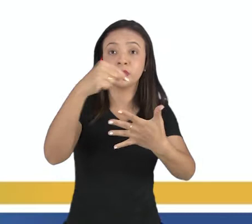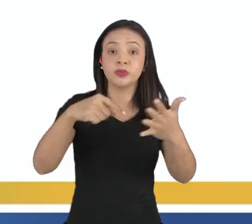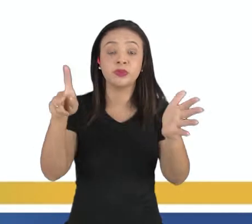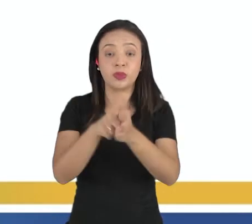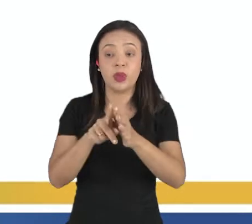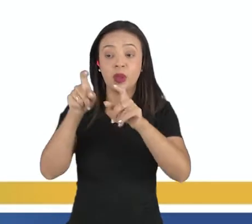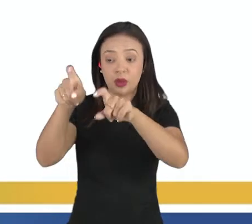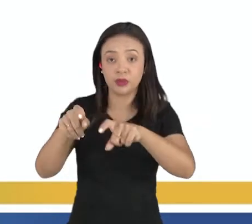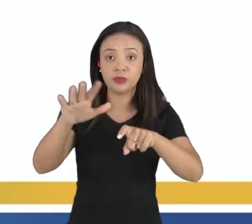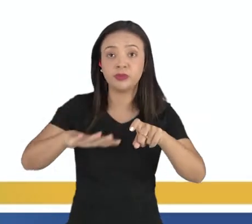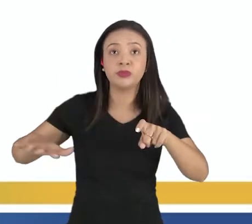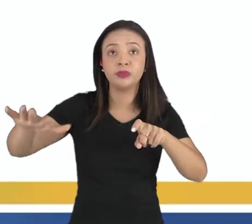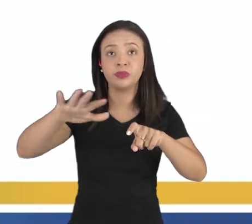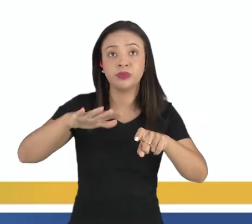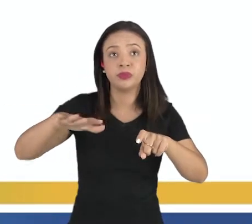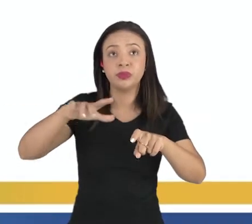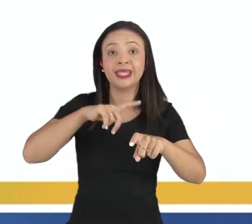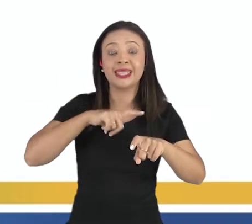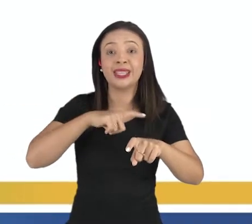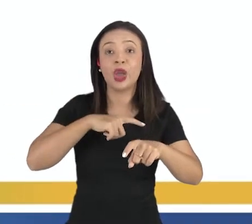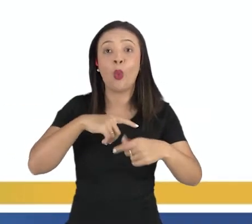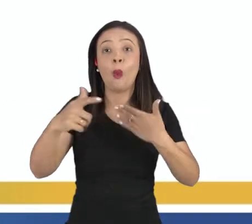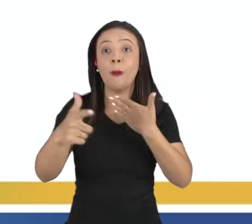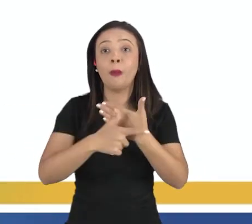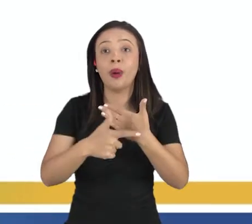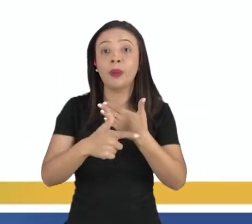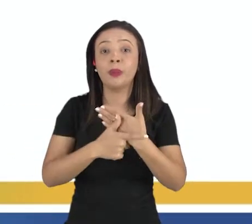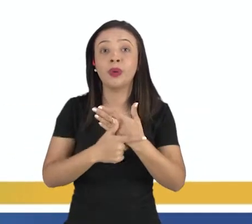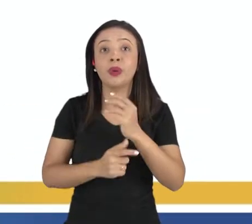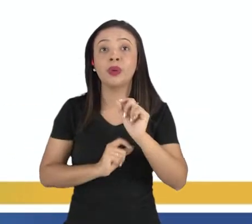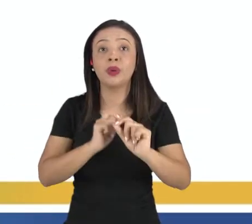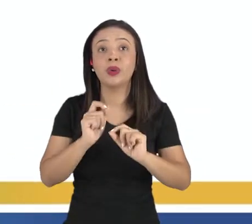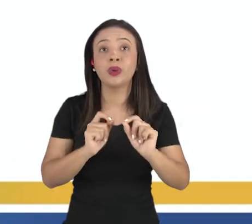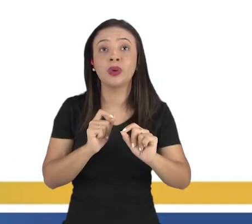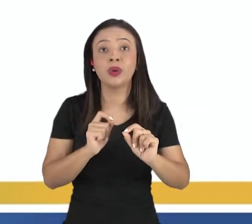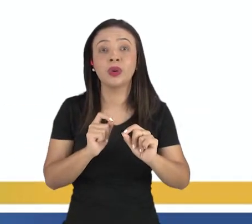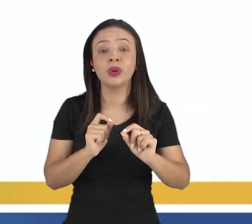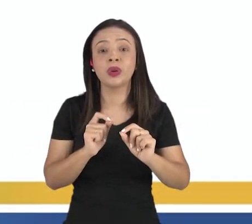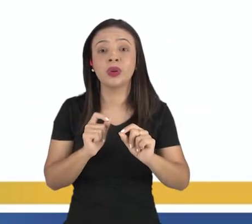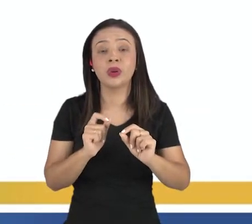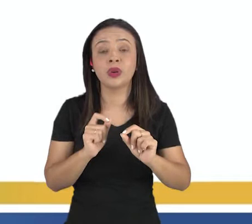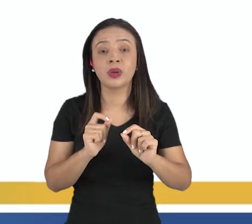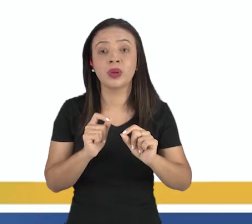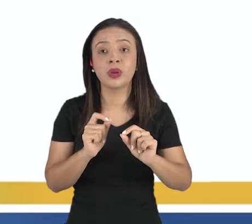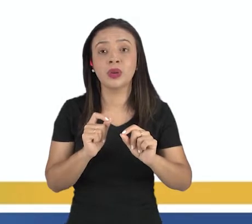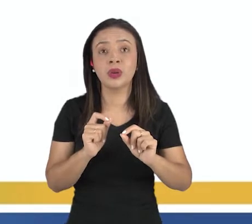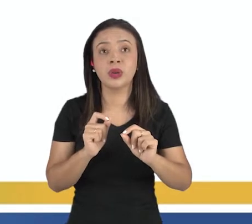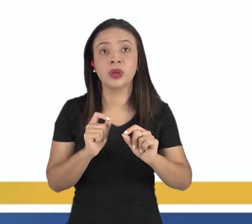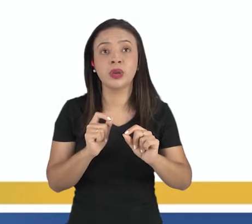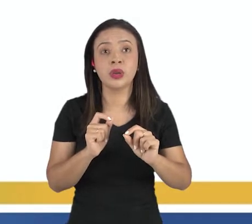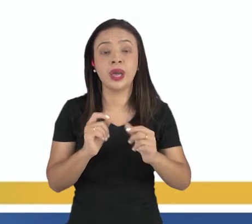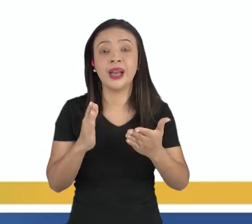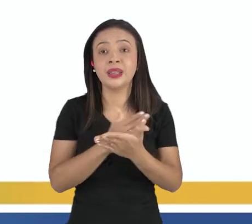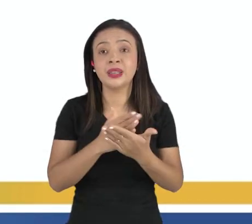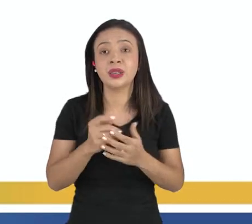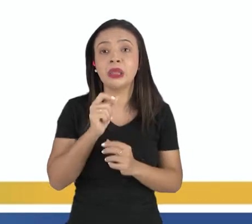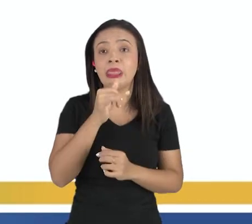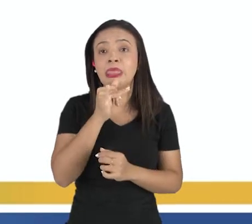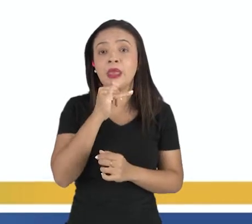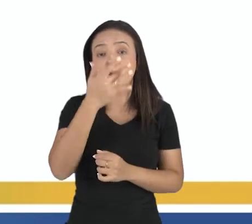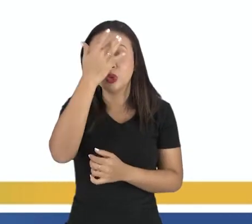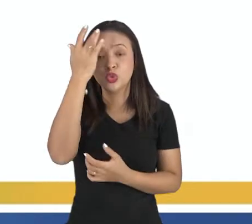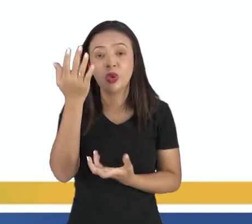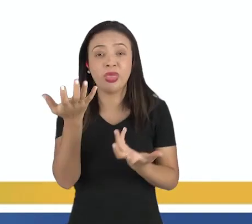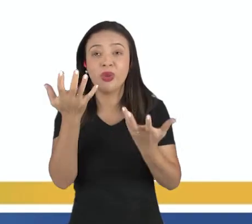rural responsáveis por enviar de maneira relativamente forçada ou involuntária, a pessoa não quer, mas